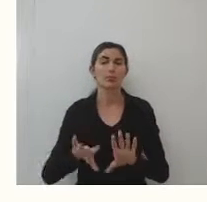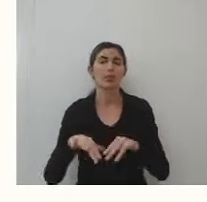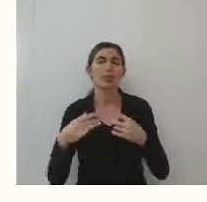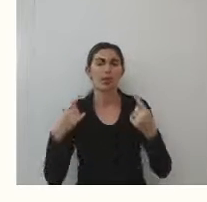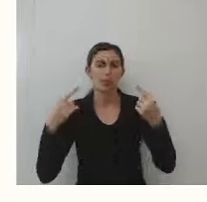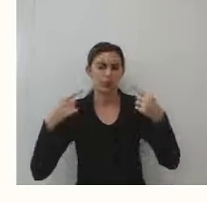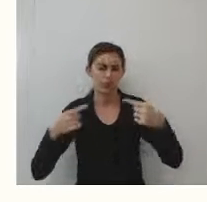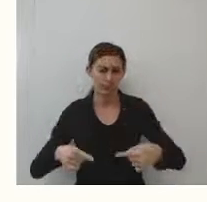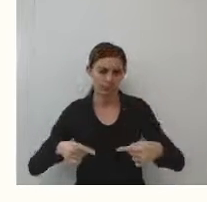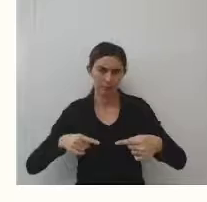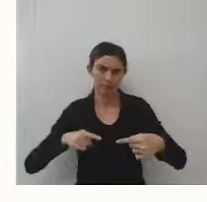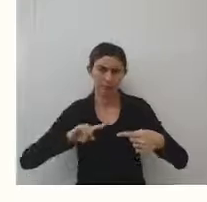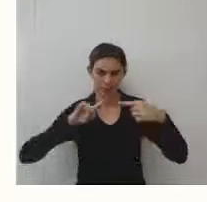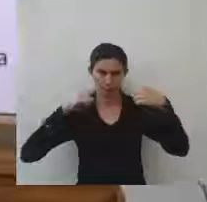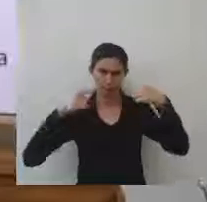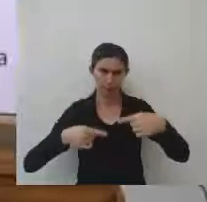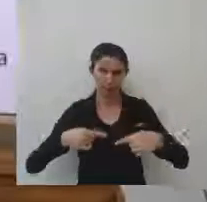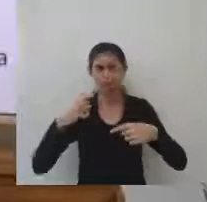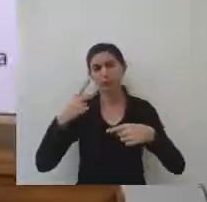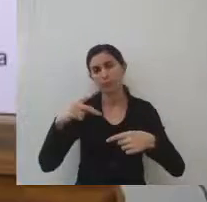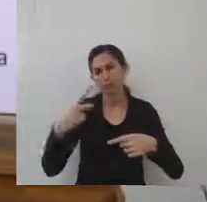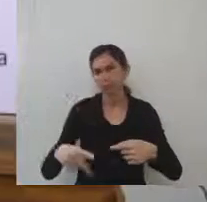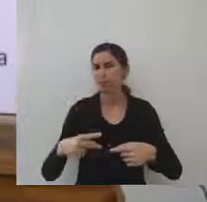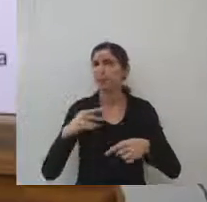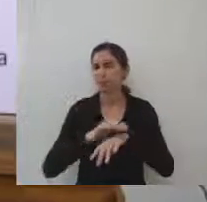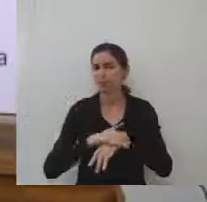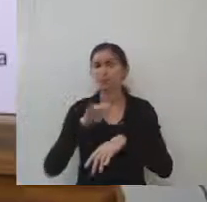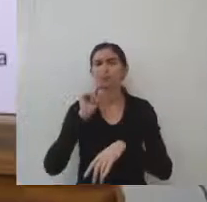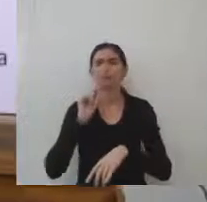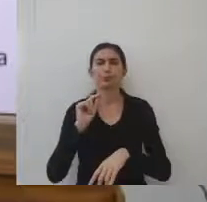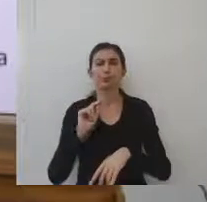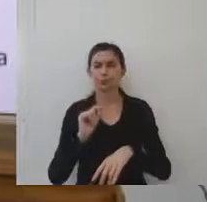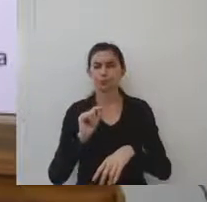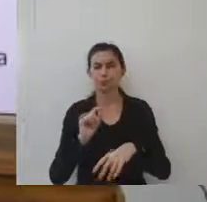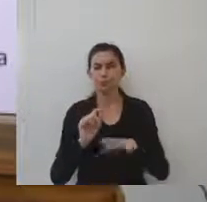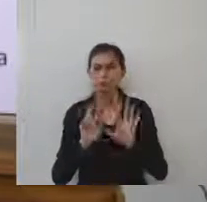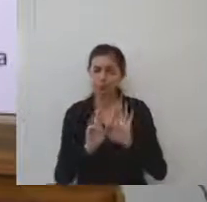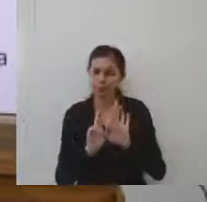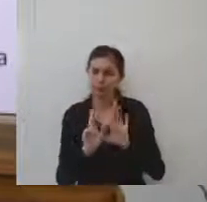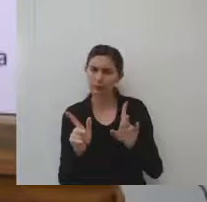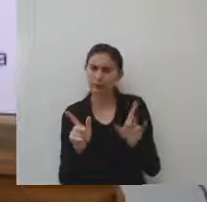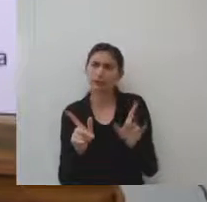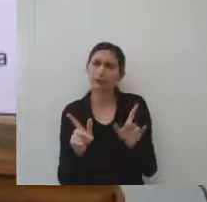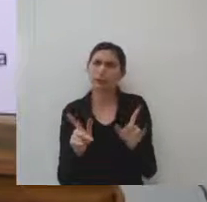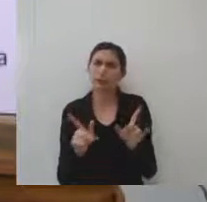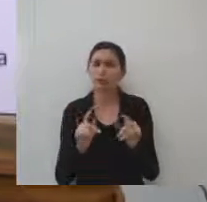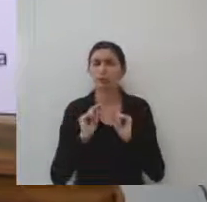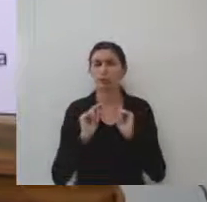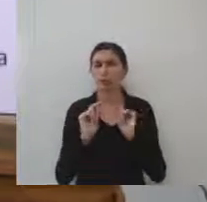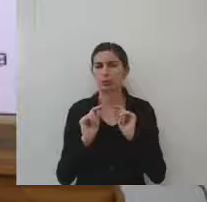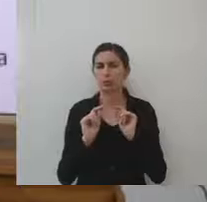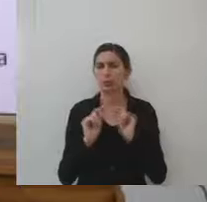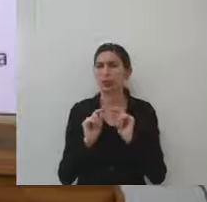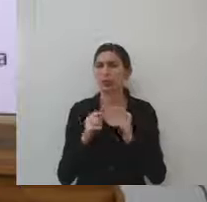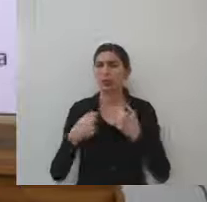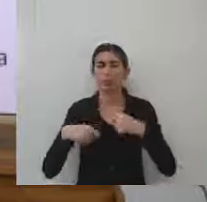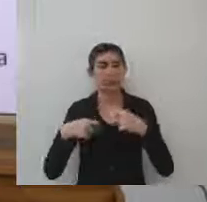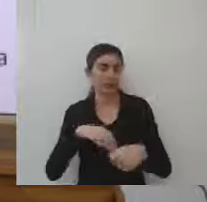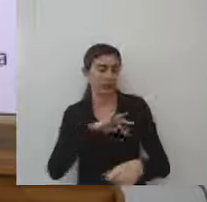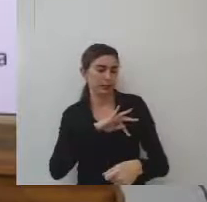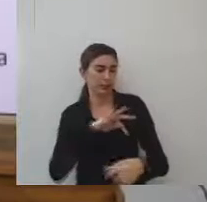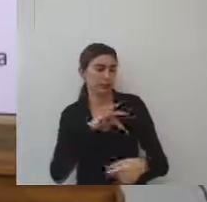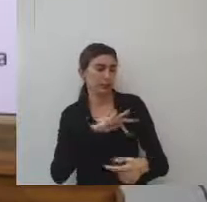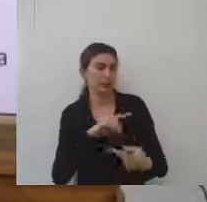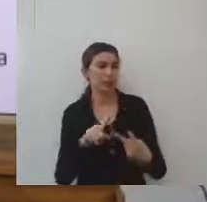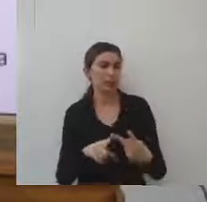competição, ela é muito mais refinada, porque ela vai precisar utilizar da